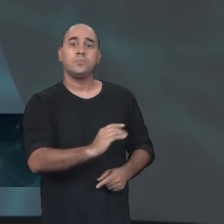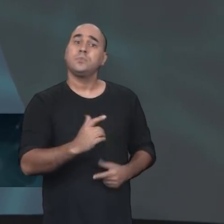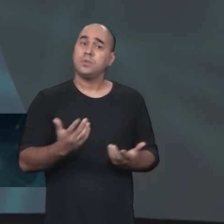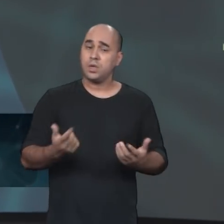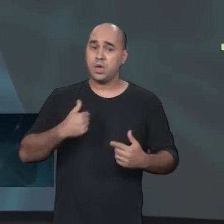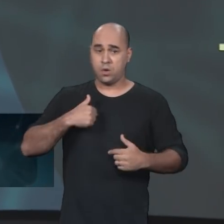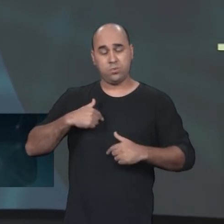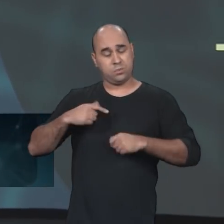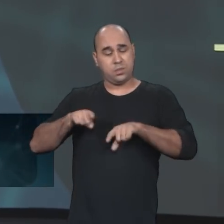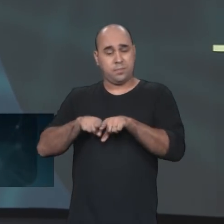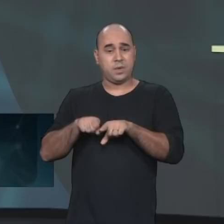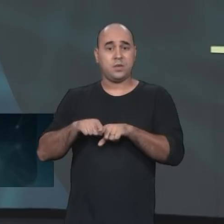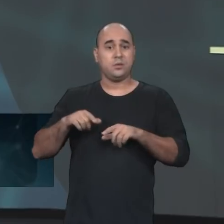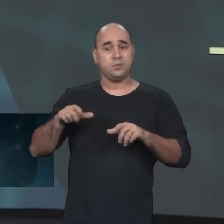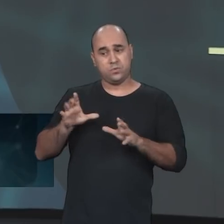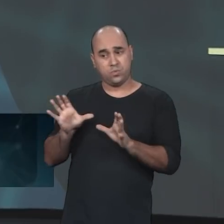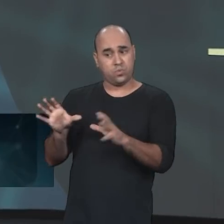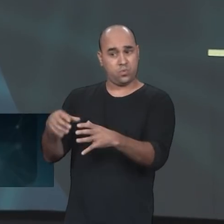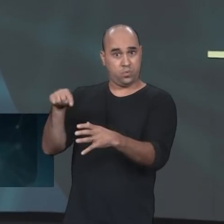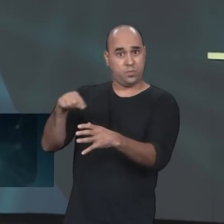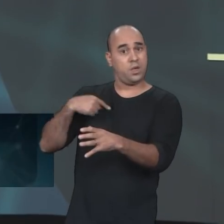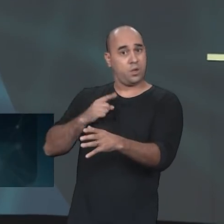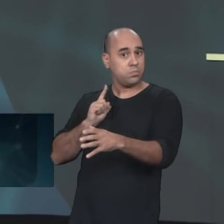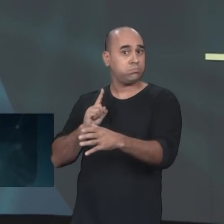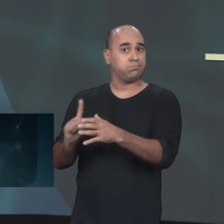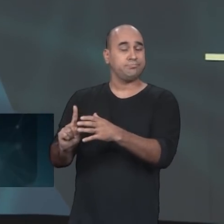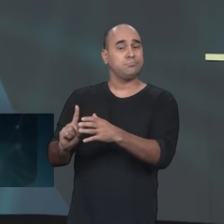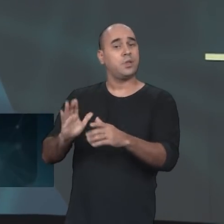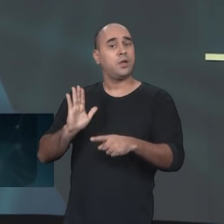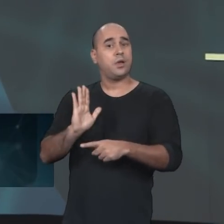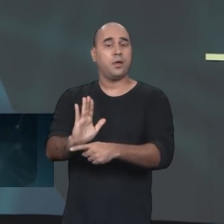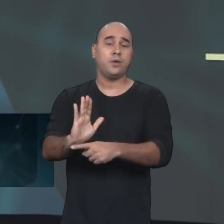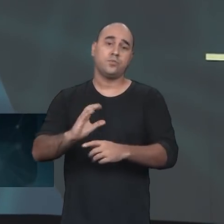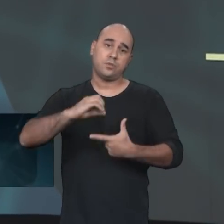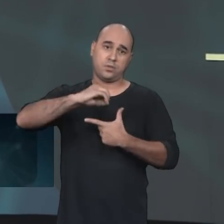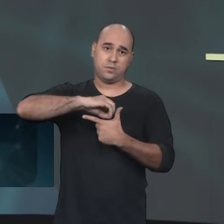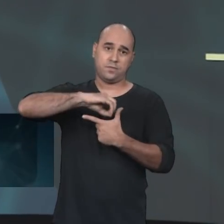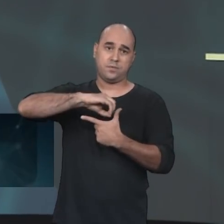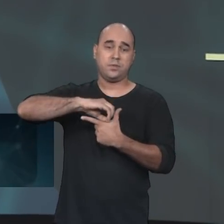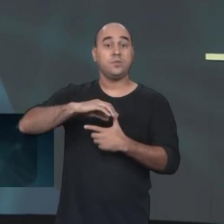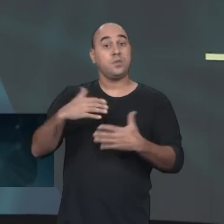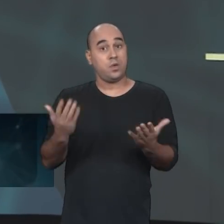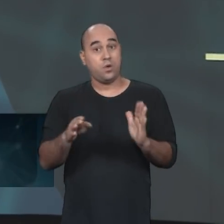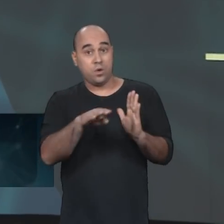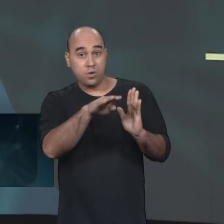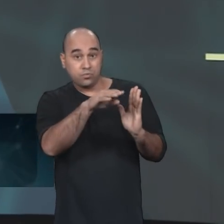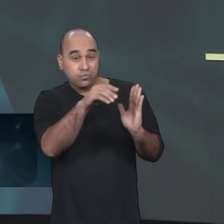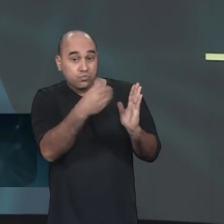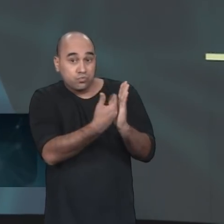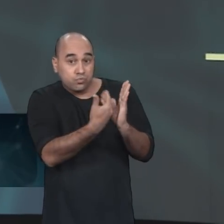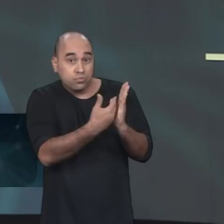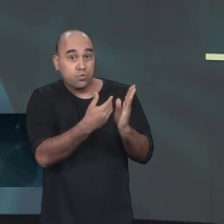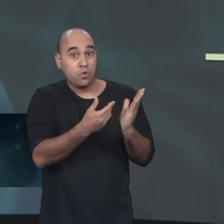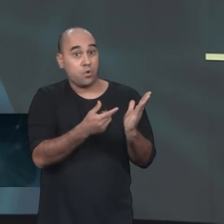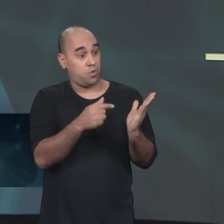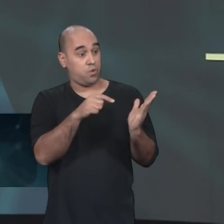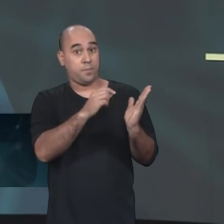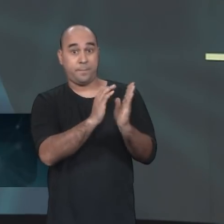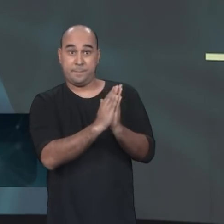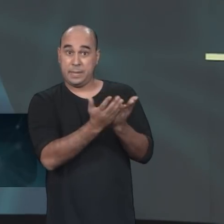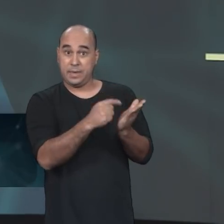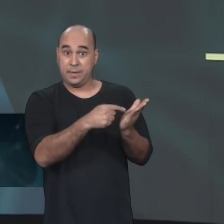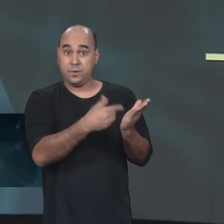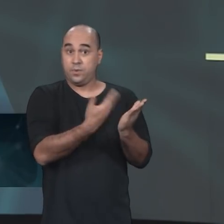professor universitário, eu resolvi, junto com o apoio da TV Novo Tempo, preparar esse estudo bíblico, que como alguém colocou bem ontem numa live que